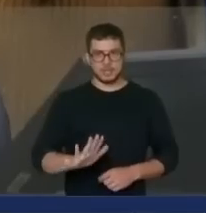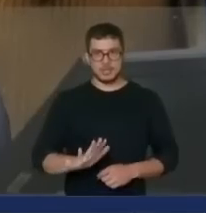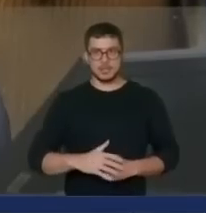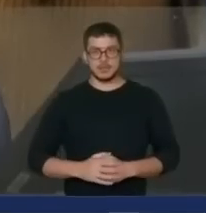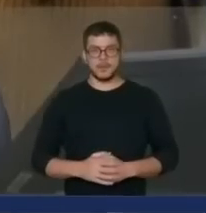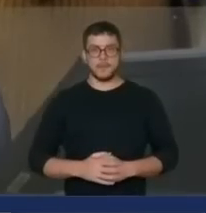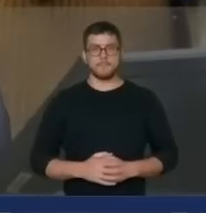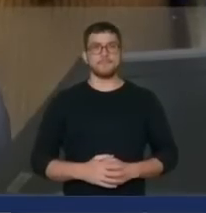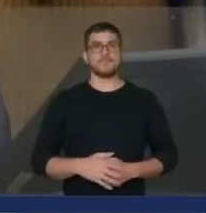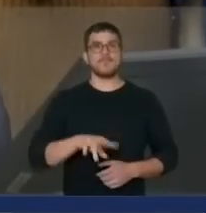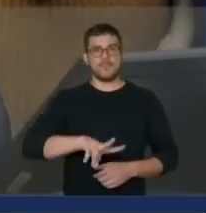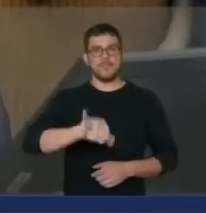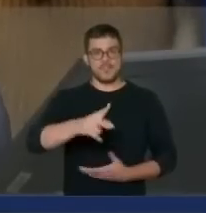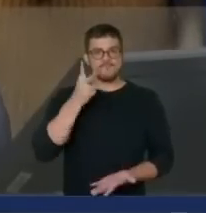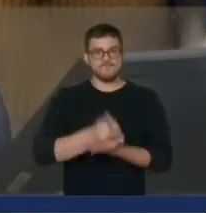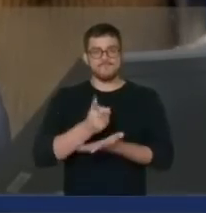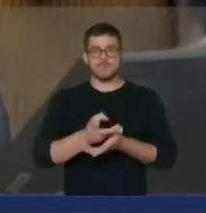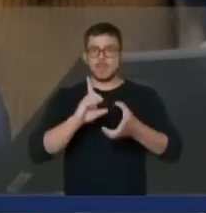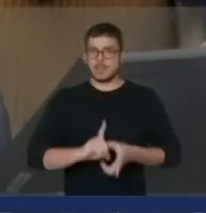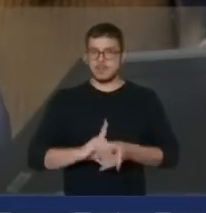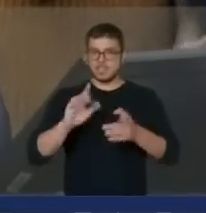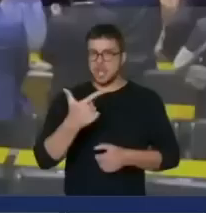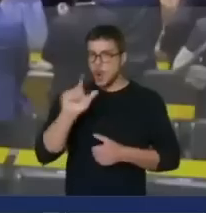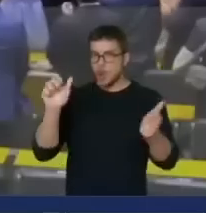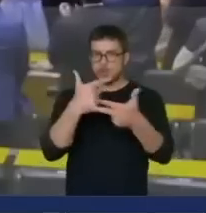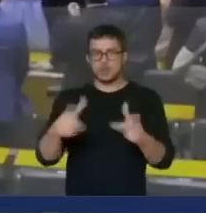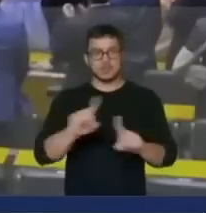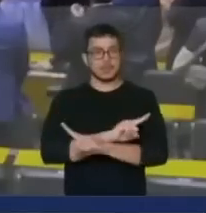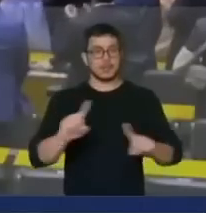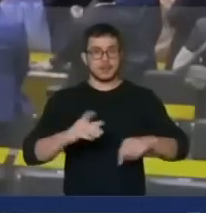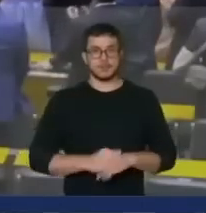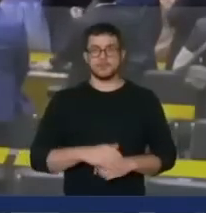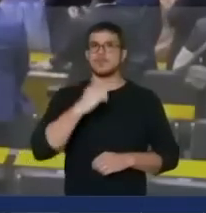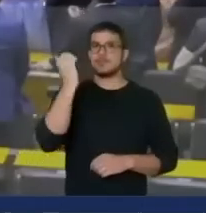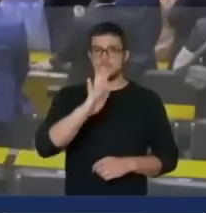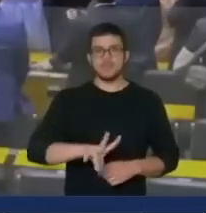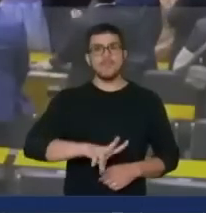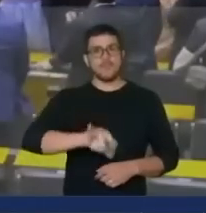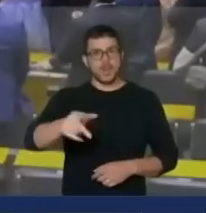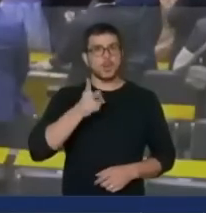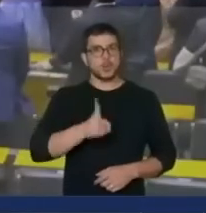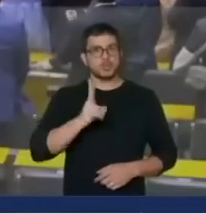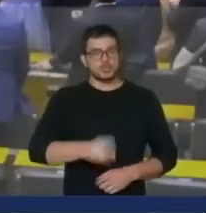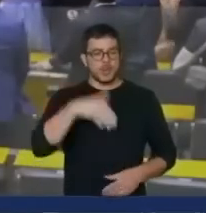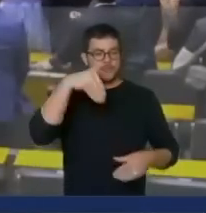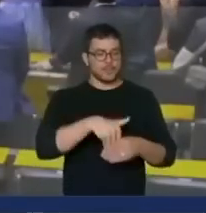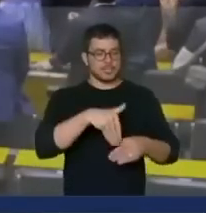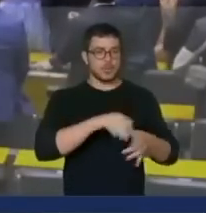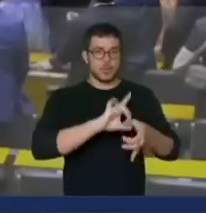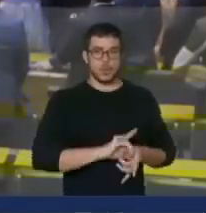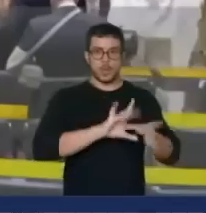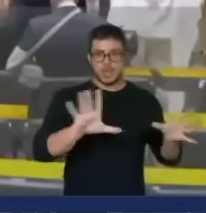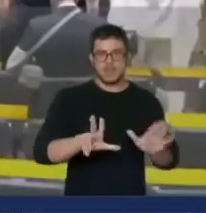fora da democracia. Jamais haverá um Brasil sem eleições livres e representantes escolhidos pelo voto